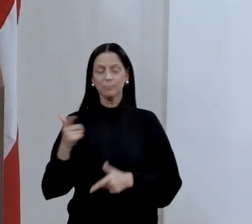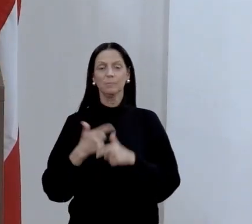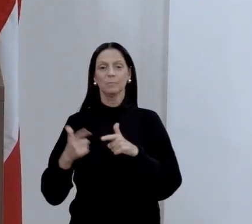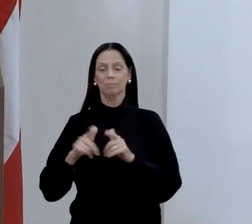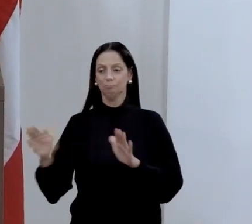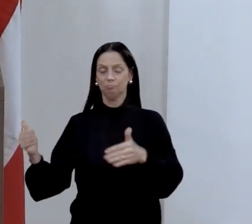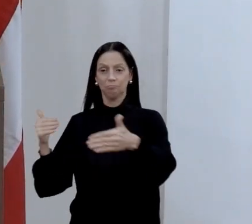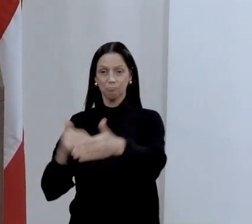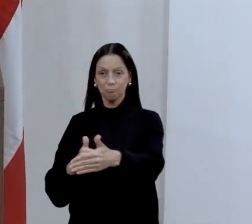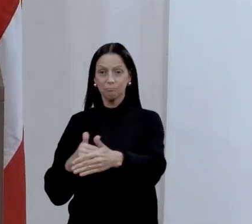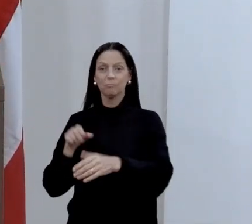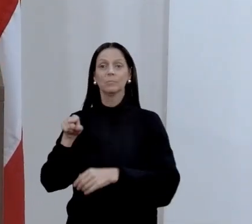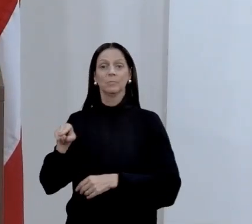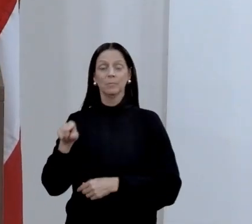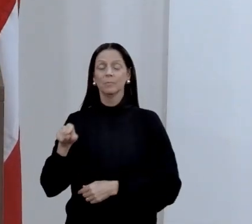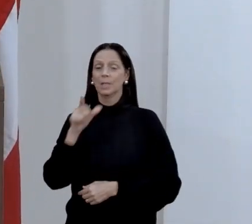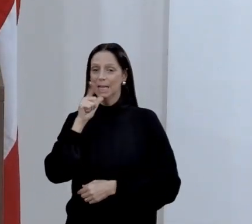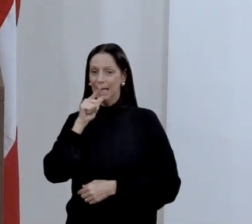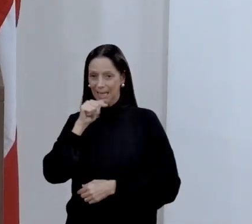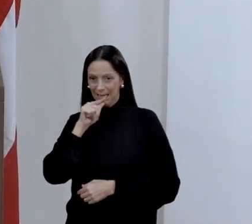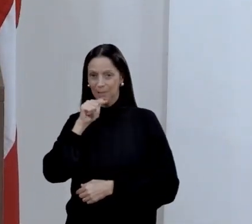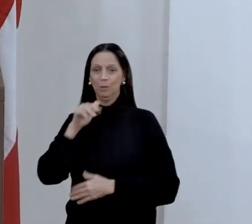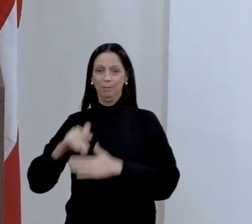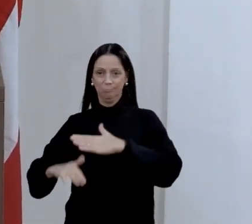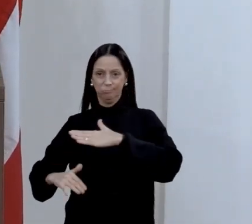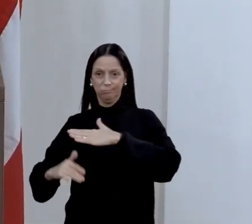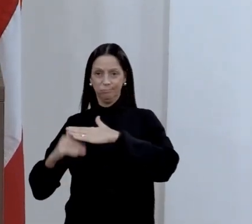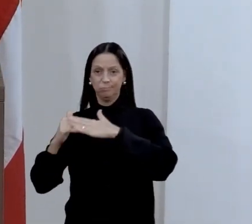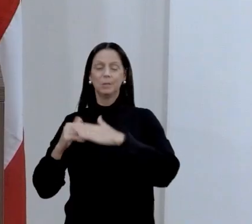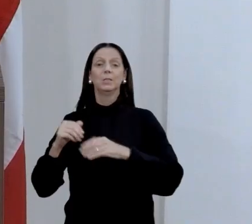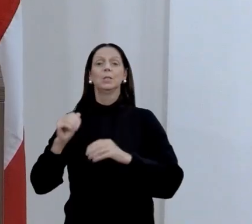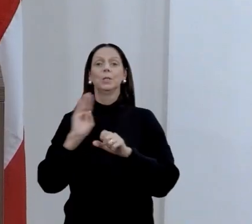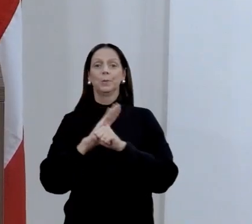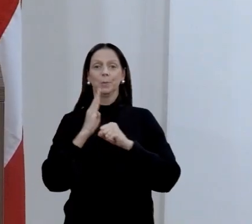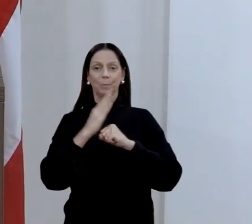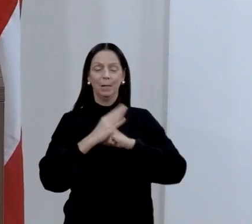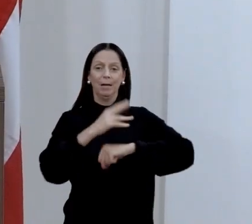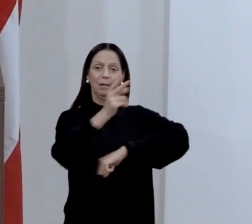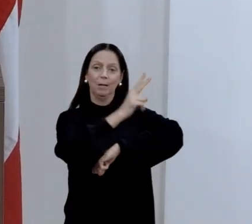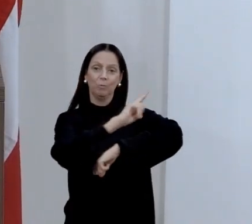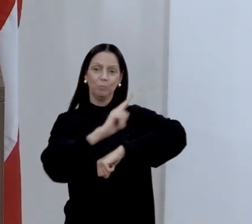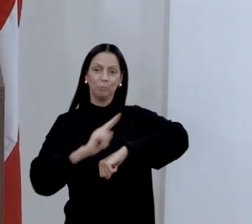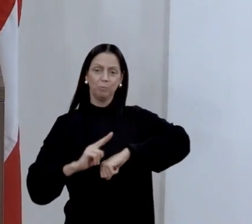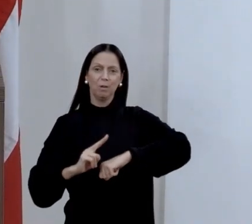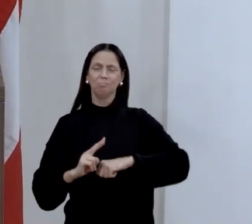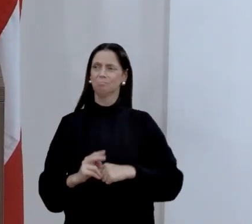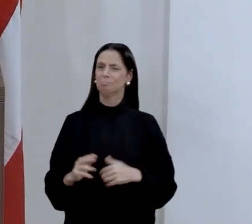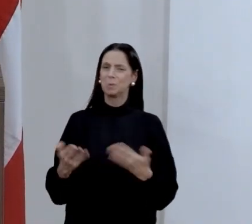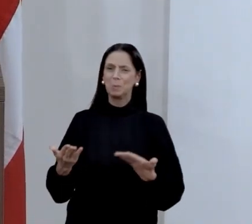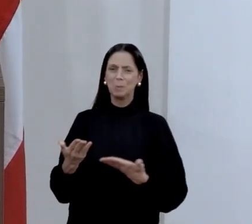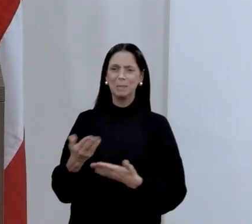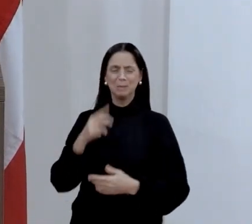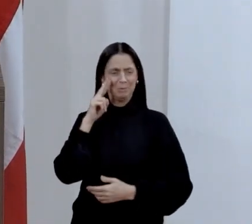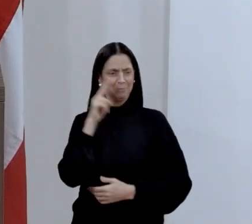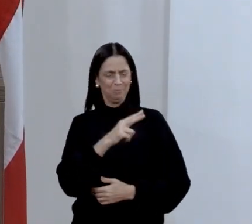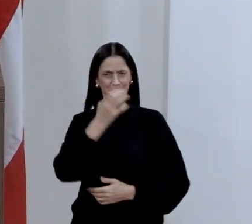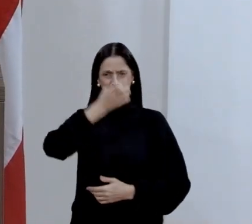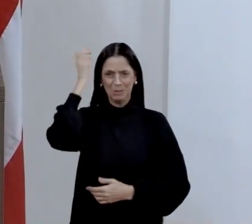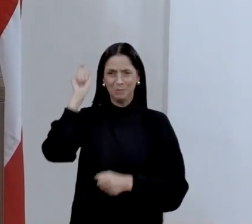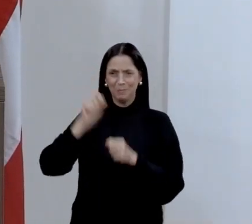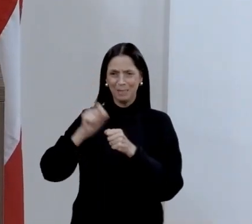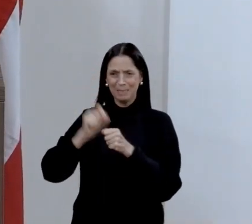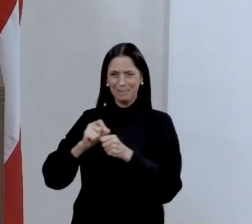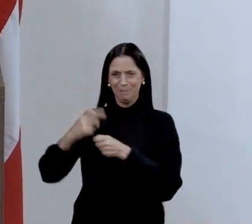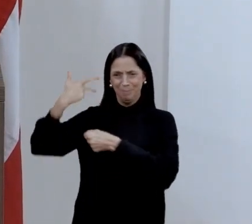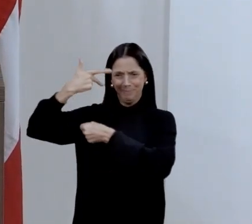bairro Volstad. Sério, quando eu vi o vídeo do prefeito fazendo um videozinho lá naquele DIC, eu falei, não é possível, ele deve estar de brincadeira. Que ele é